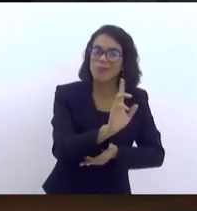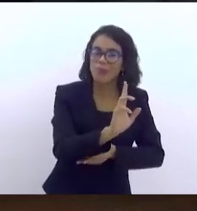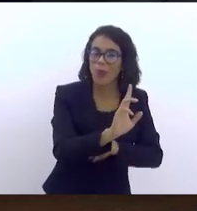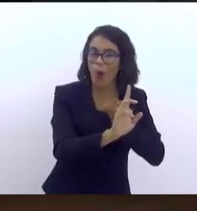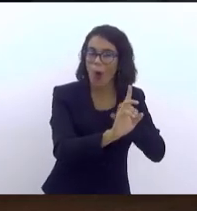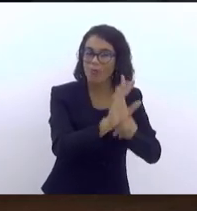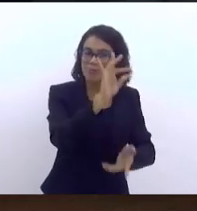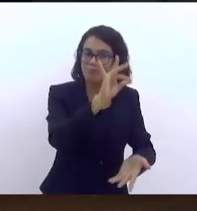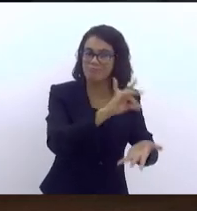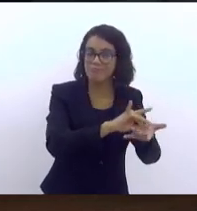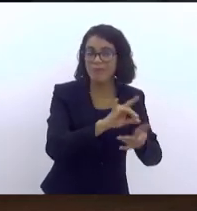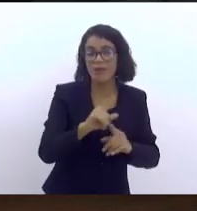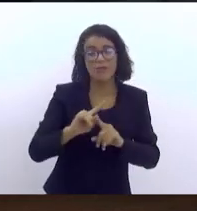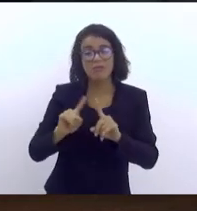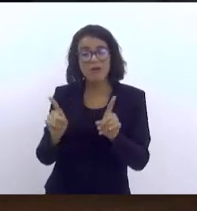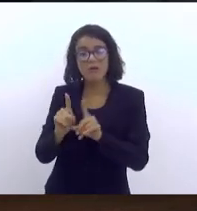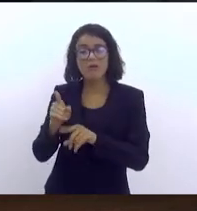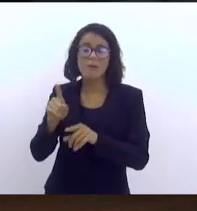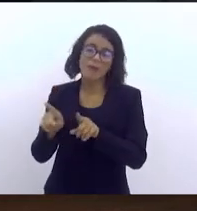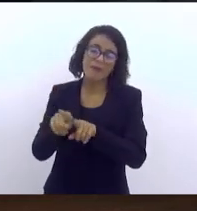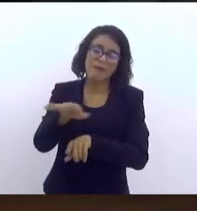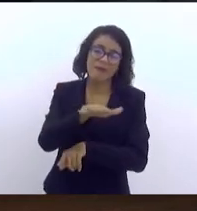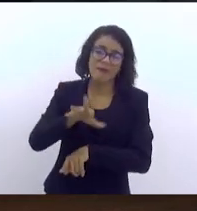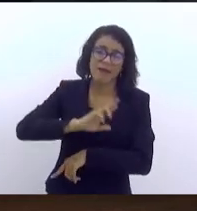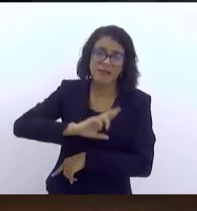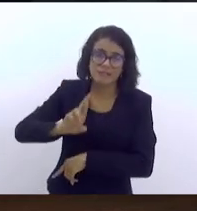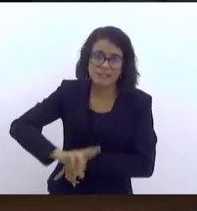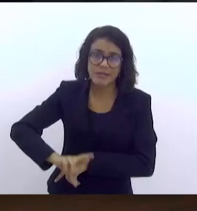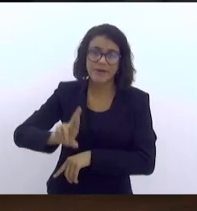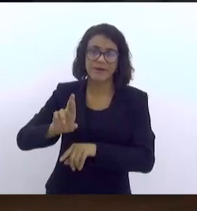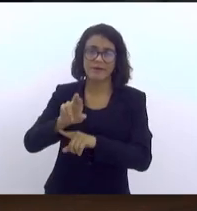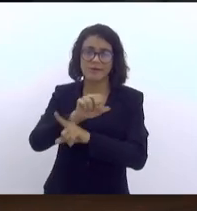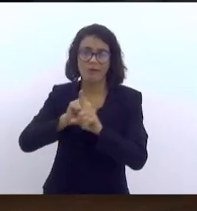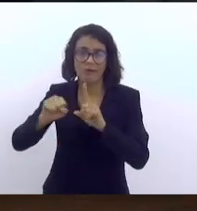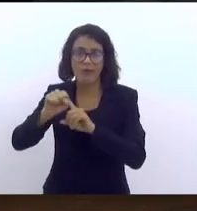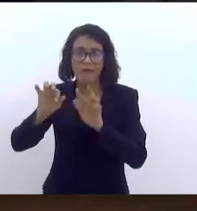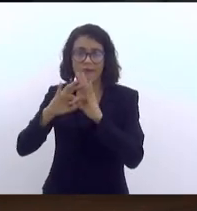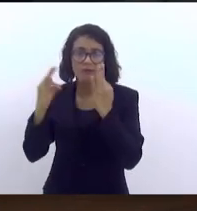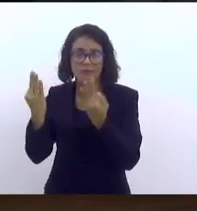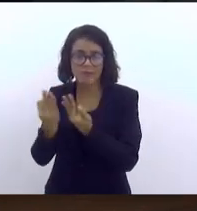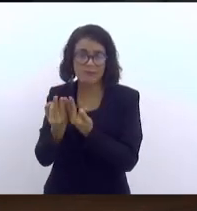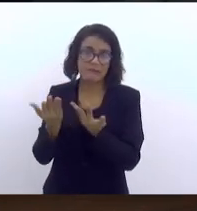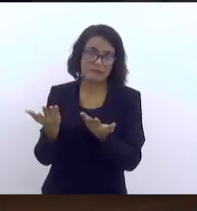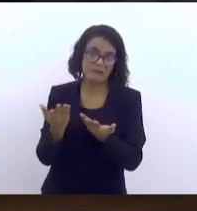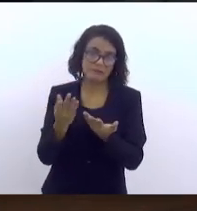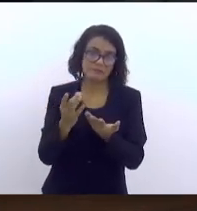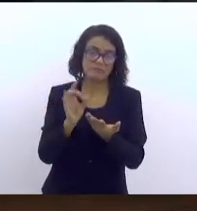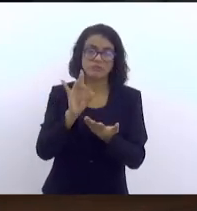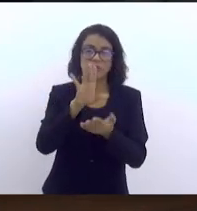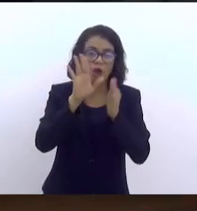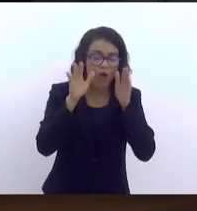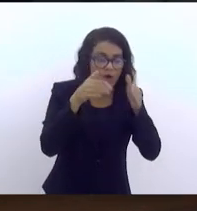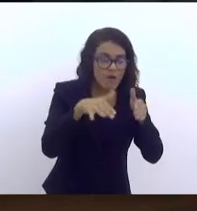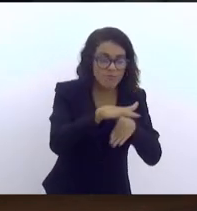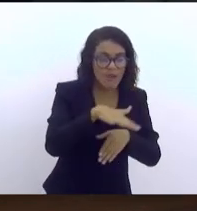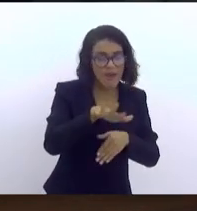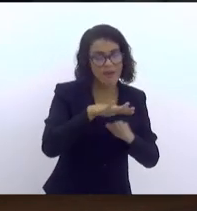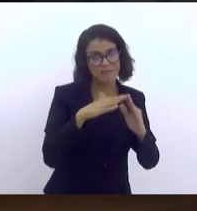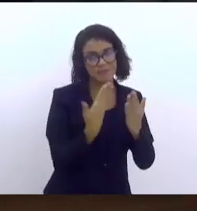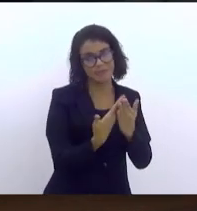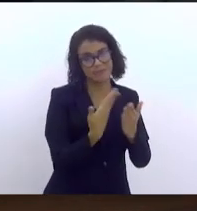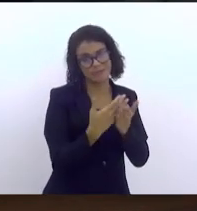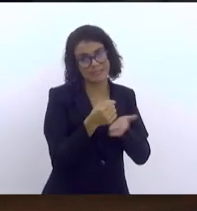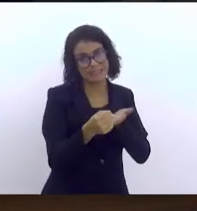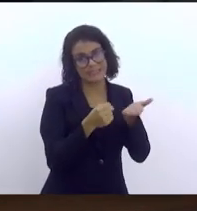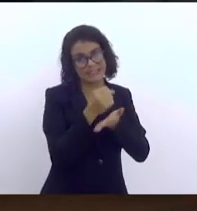pressão da igreja do âmbito familiar uma série de coisas que também não são voltadas apenas o ônibus escolar que é um